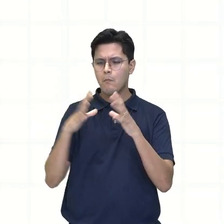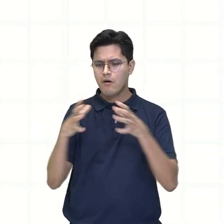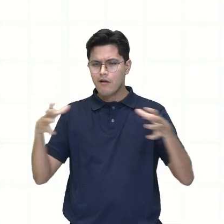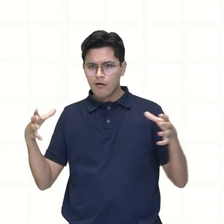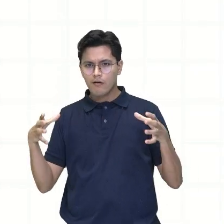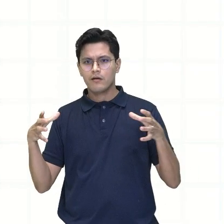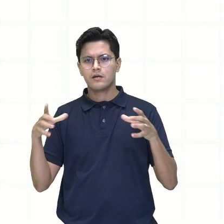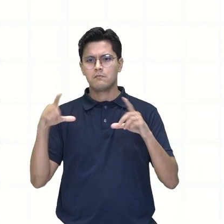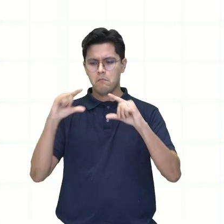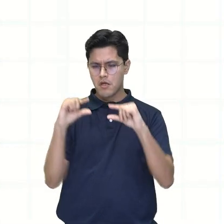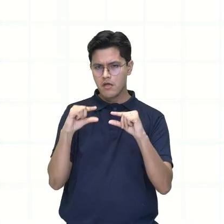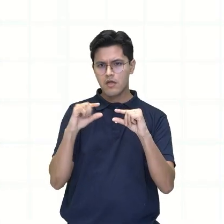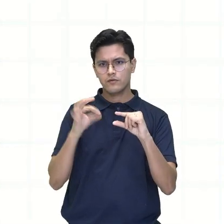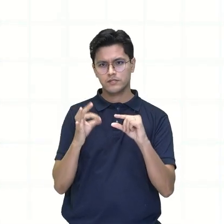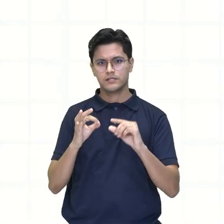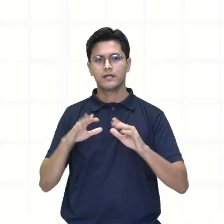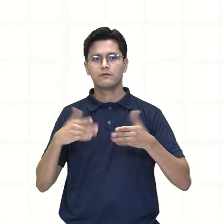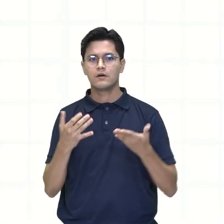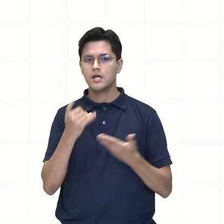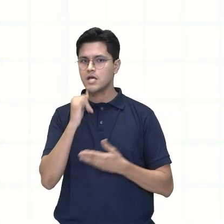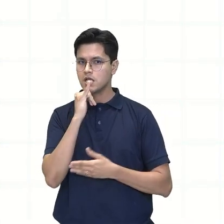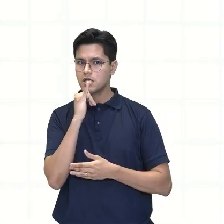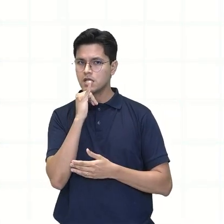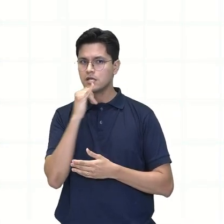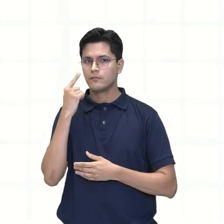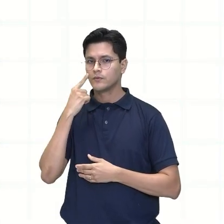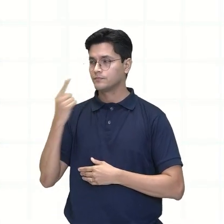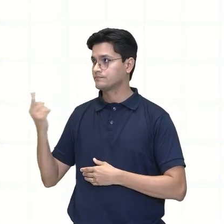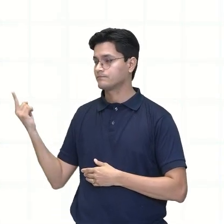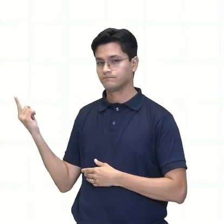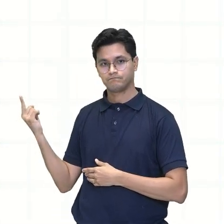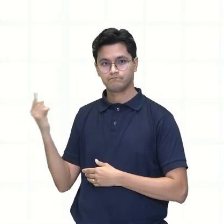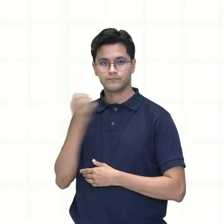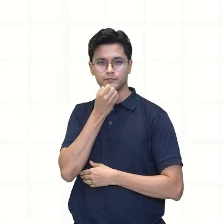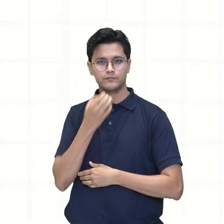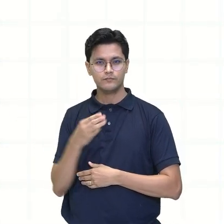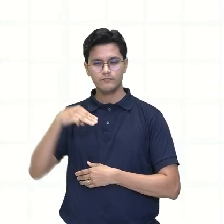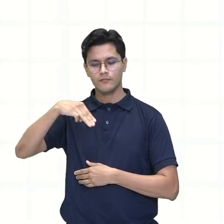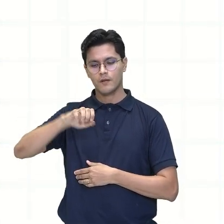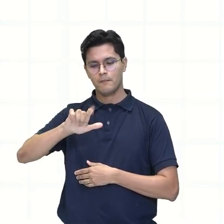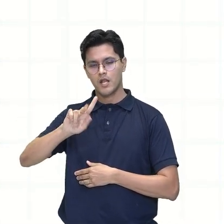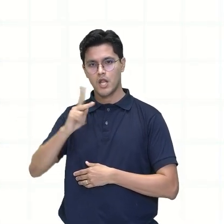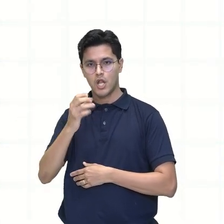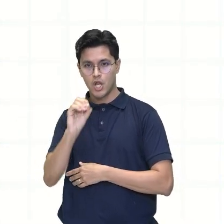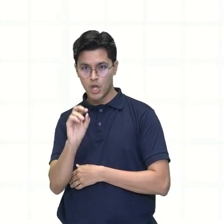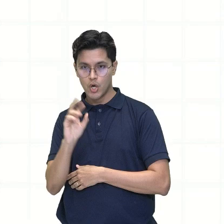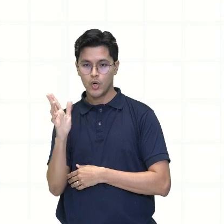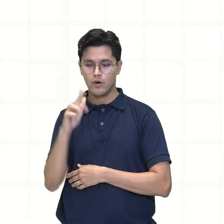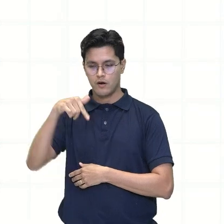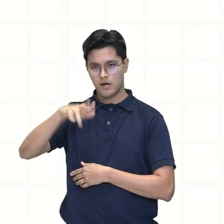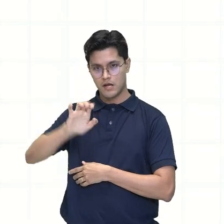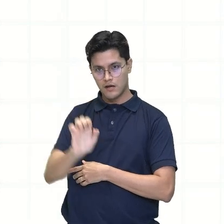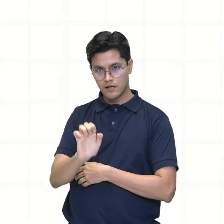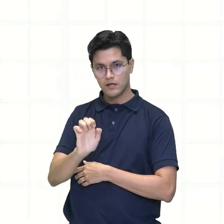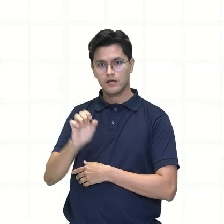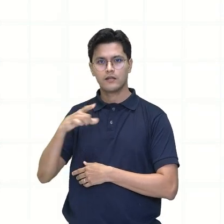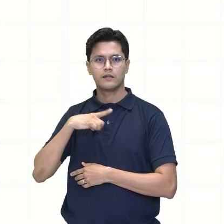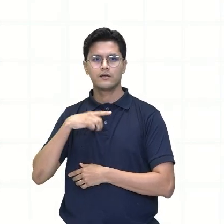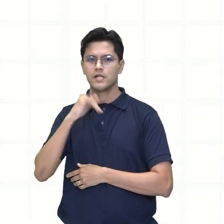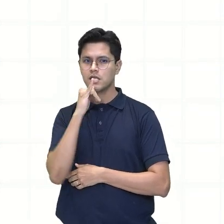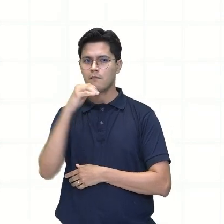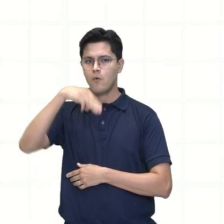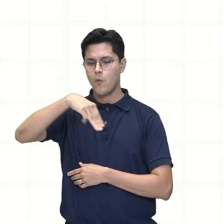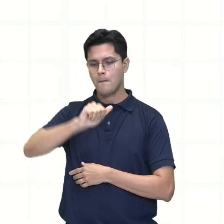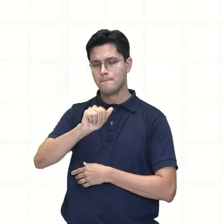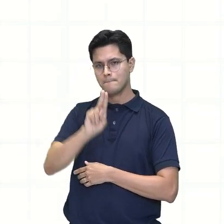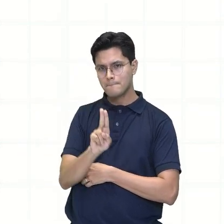superioridade, melhor que. E o superlativo pode ser ótimo ou boníssimo, ou melhor. Aí tem o mal, pior que. Quando a gente vai para